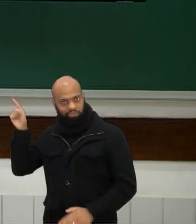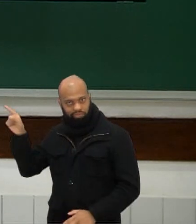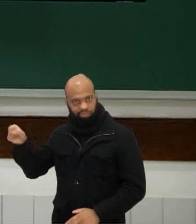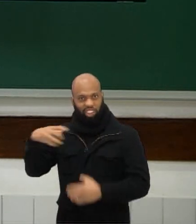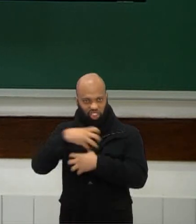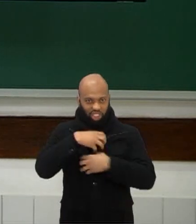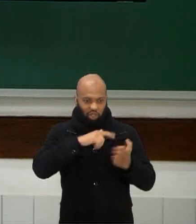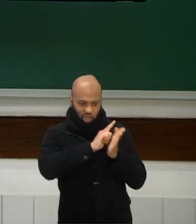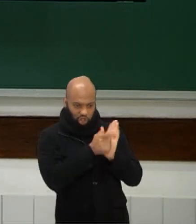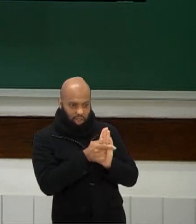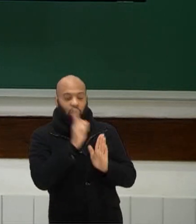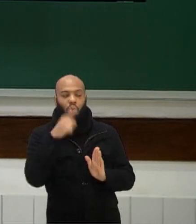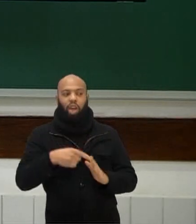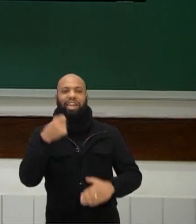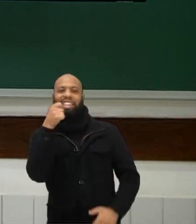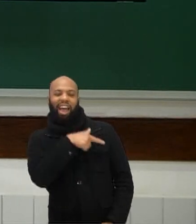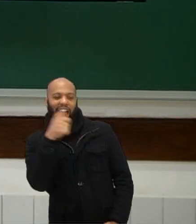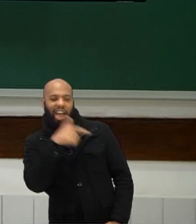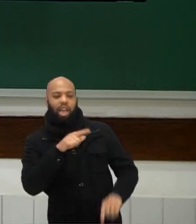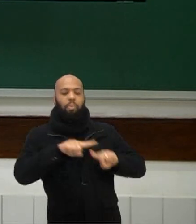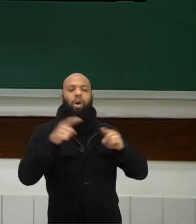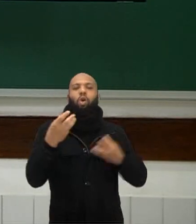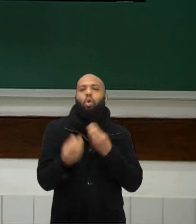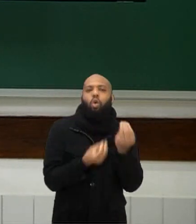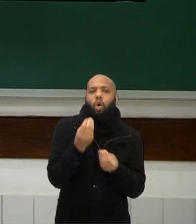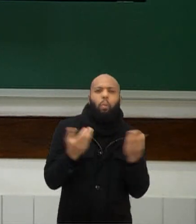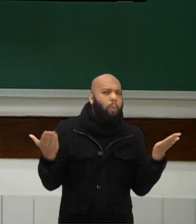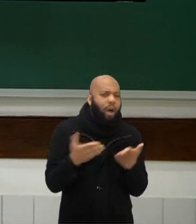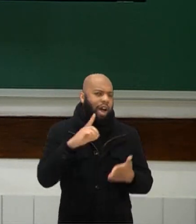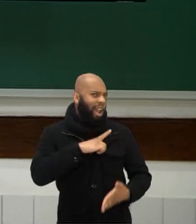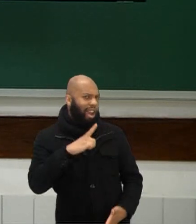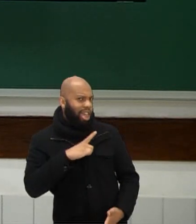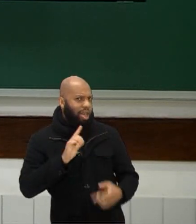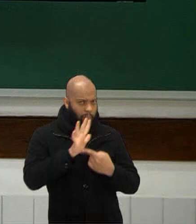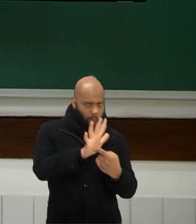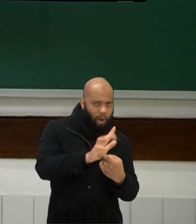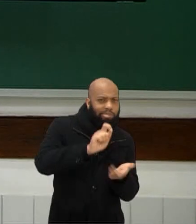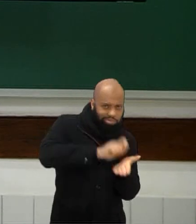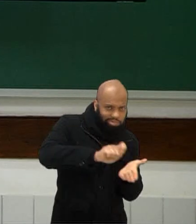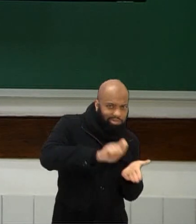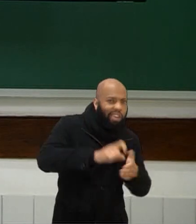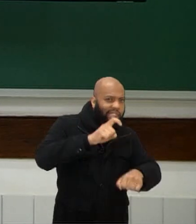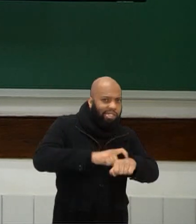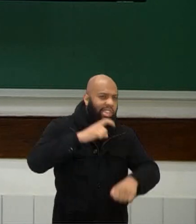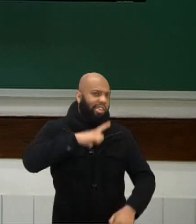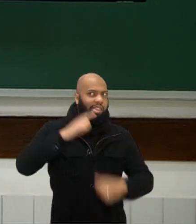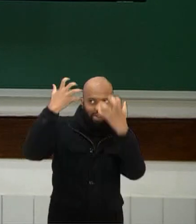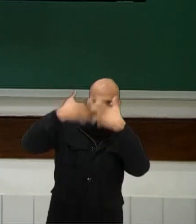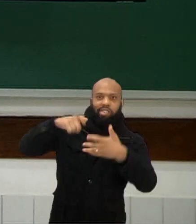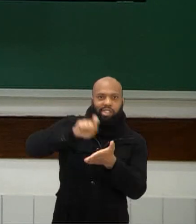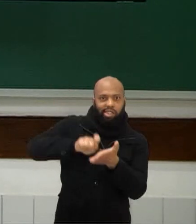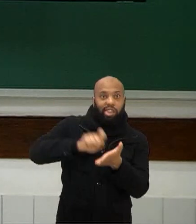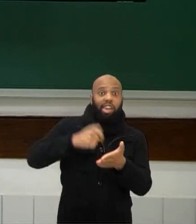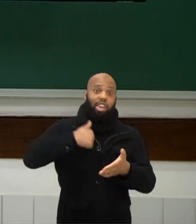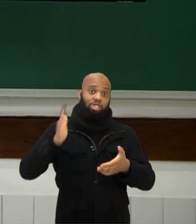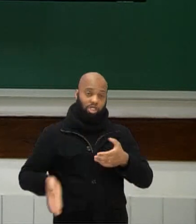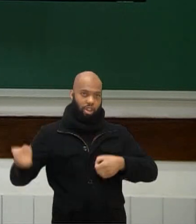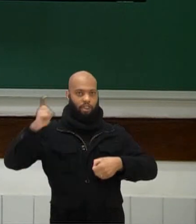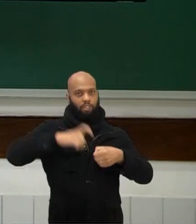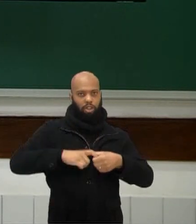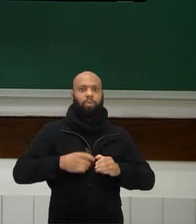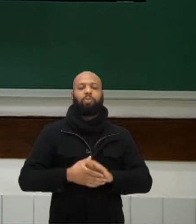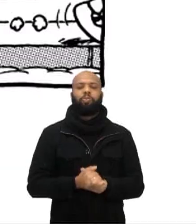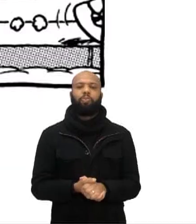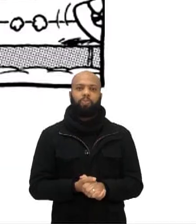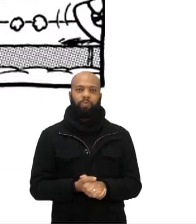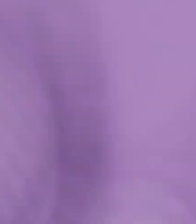efeito de humor? Como que está produzindo esse efeito de humor aí na tirinha? Vou dar um tempinho para você pensar a esse respeito, escrever aí no seu caderno e